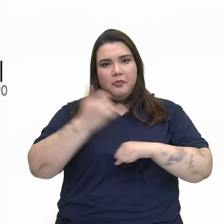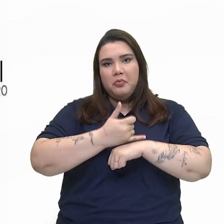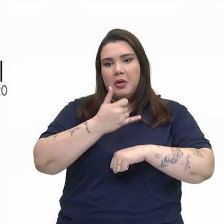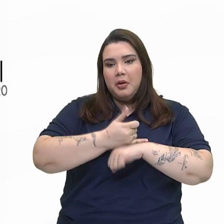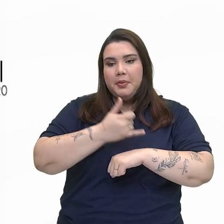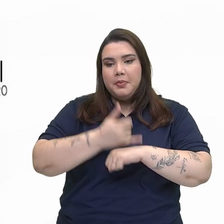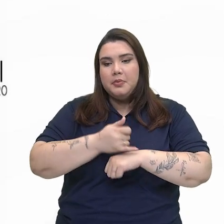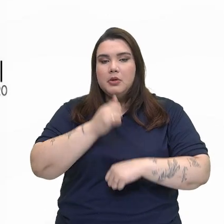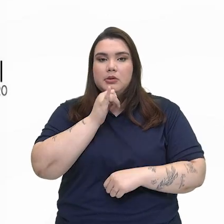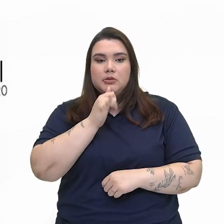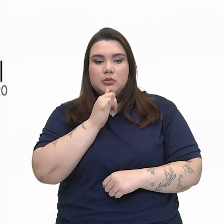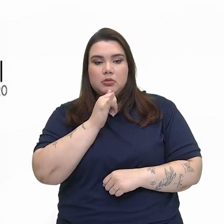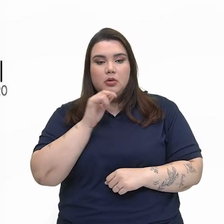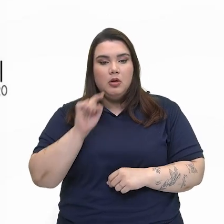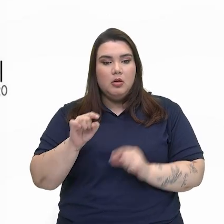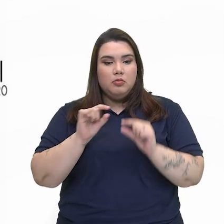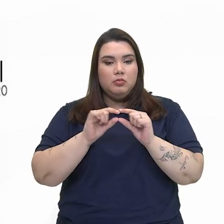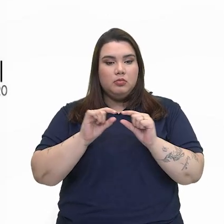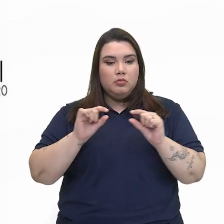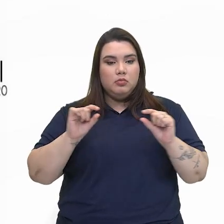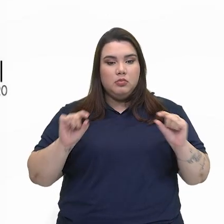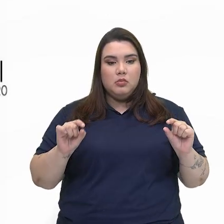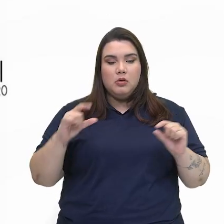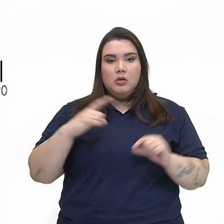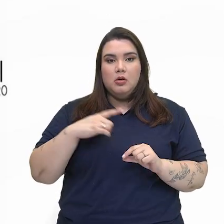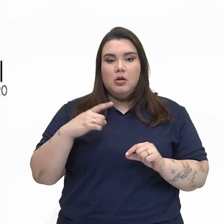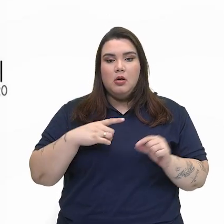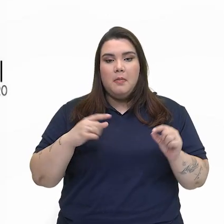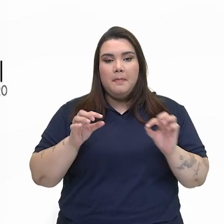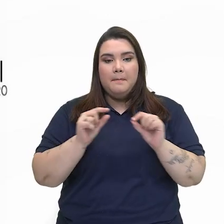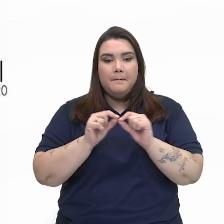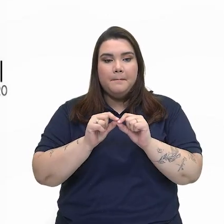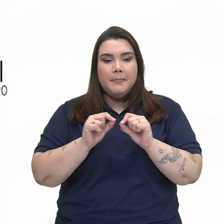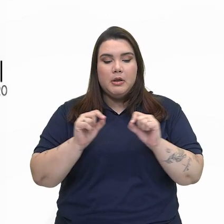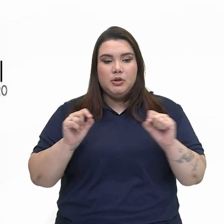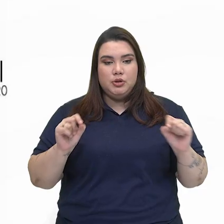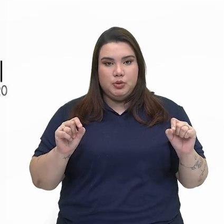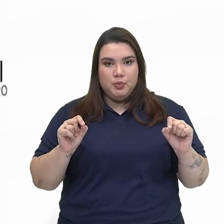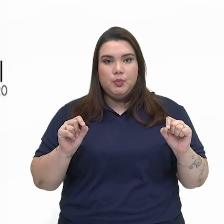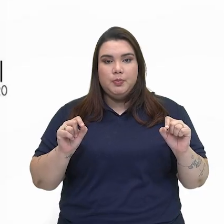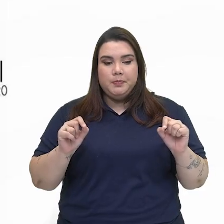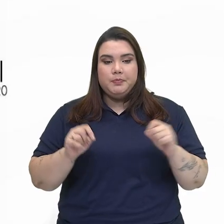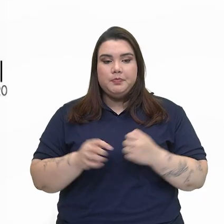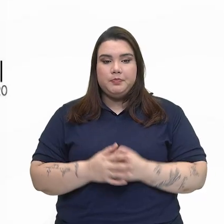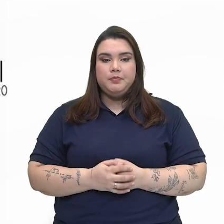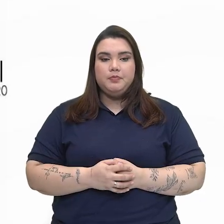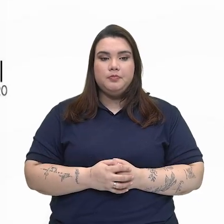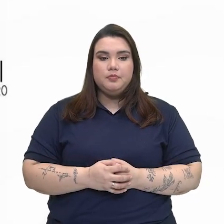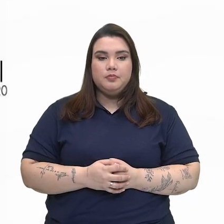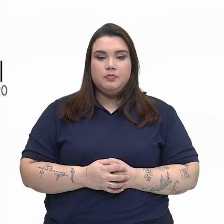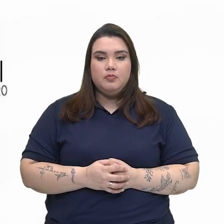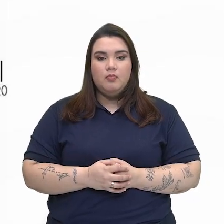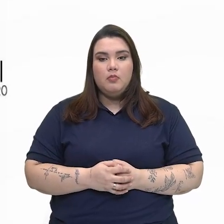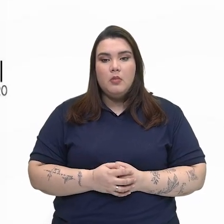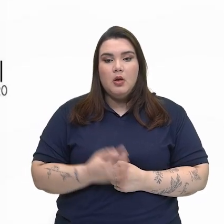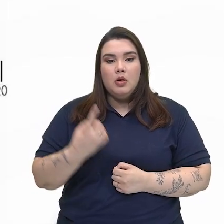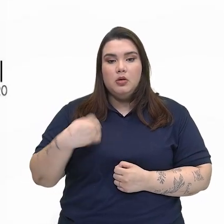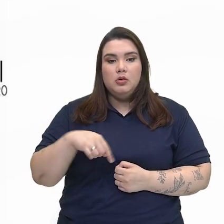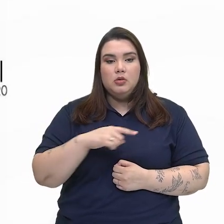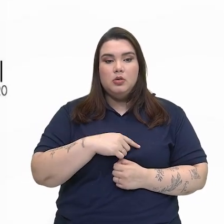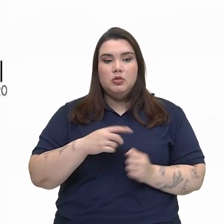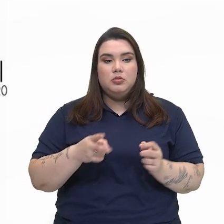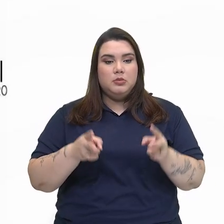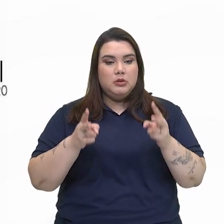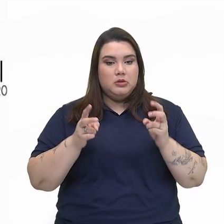metal. Esse objeto aqui, ele está sendo medido por essa régua. E aí a gente pode